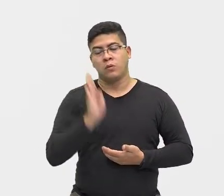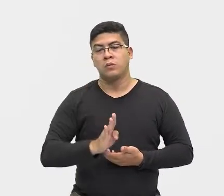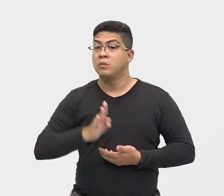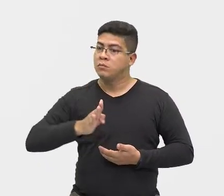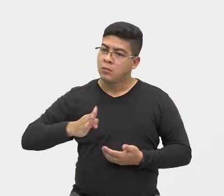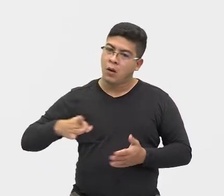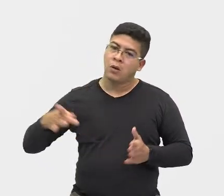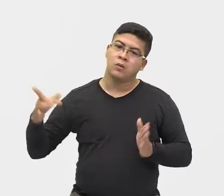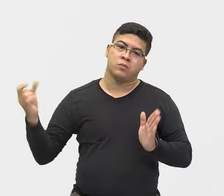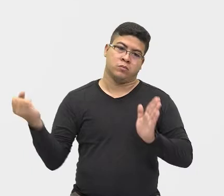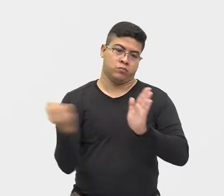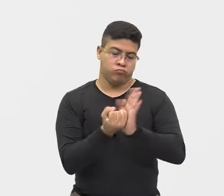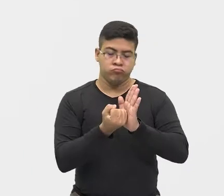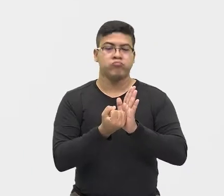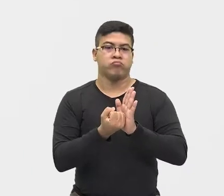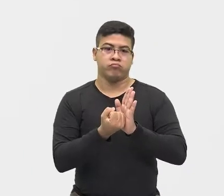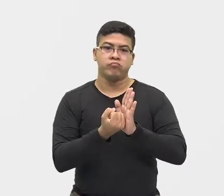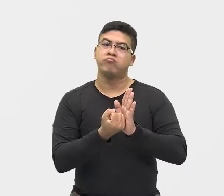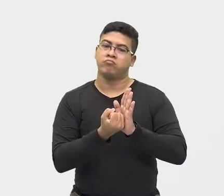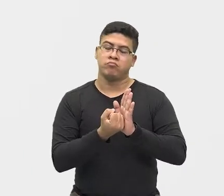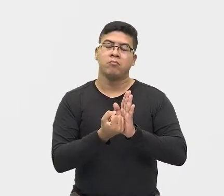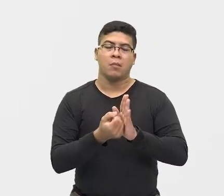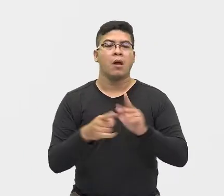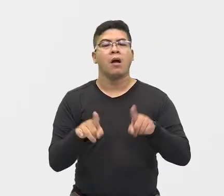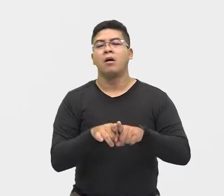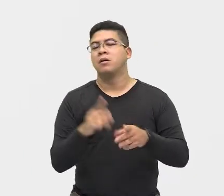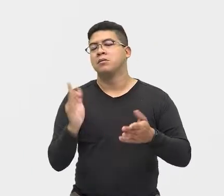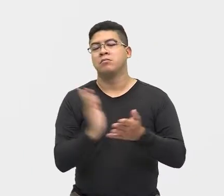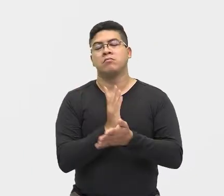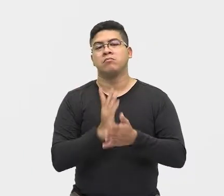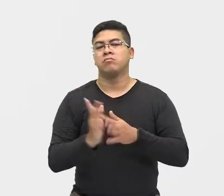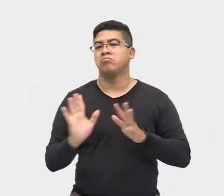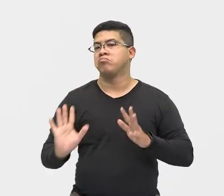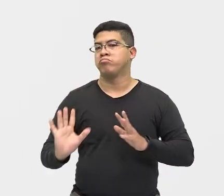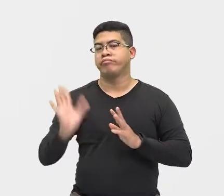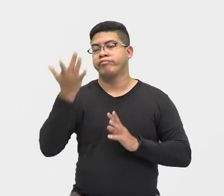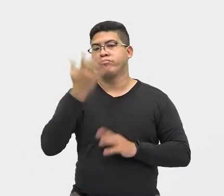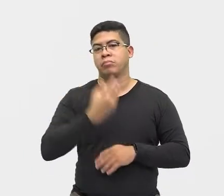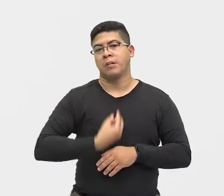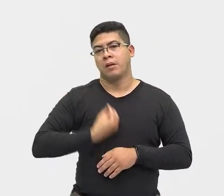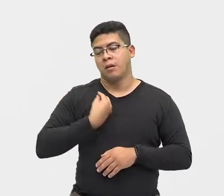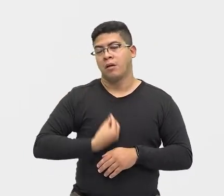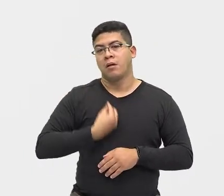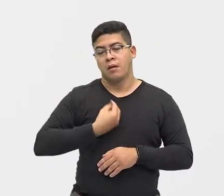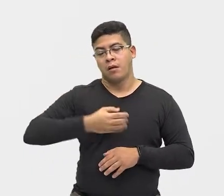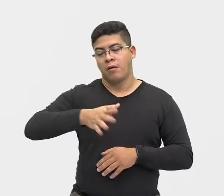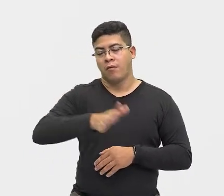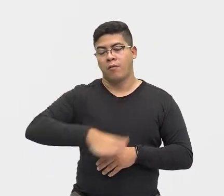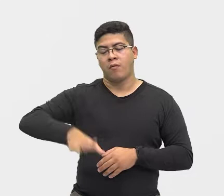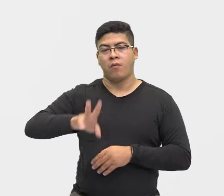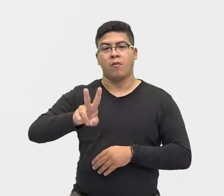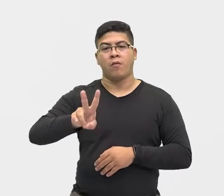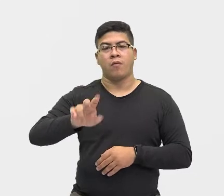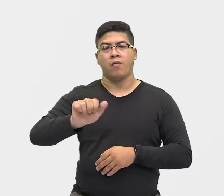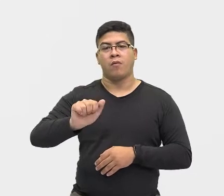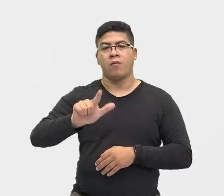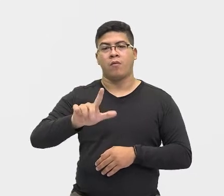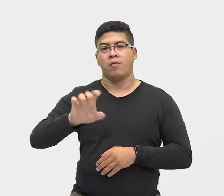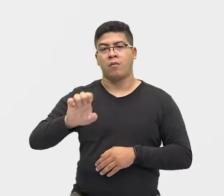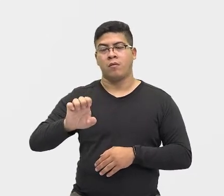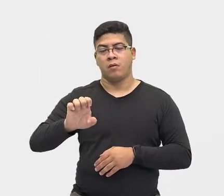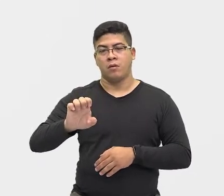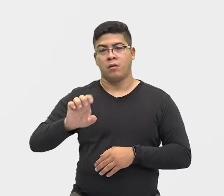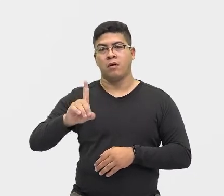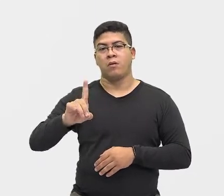vai trazer ali situações a respeito ali do Vale do Paraíba e São Paulo, ele vai falar